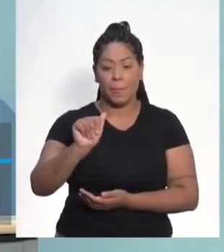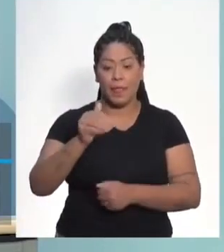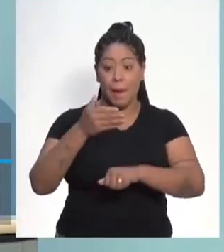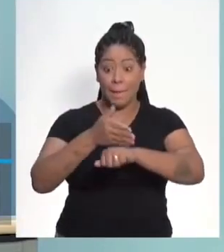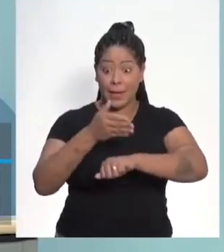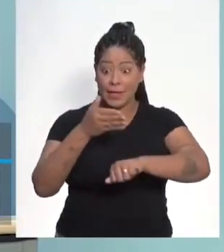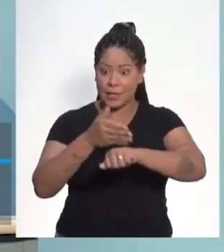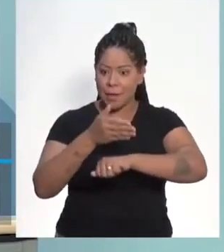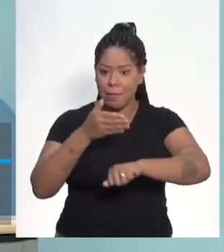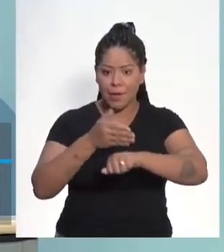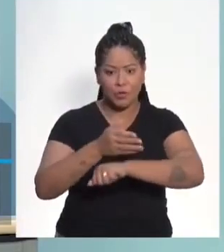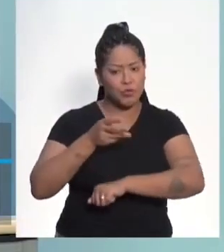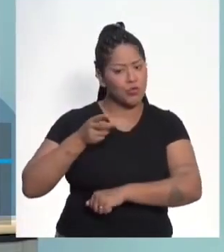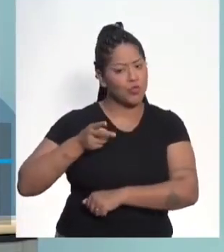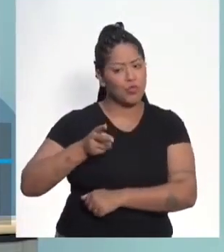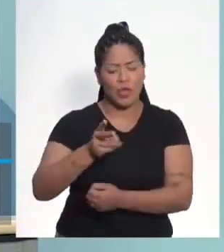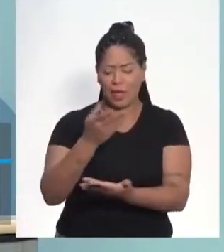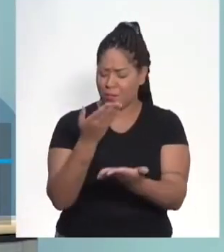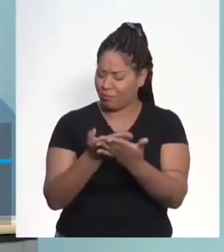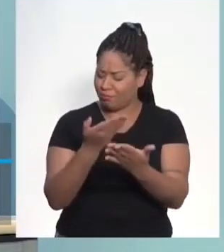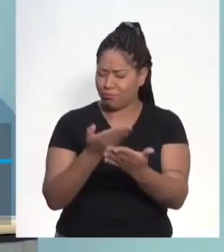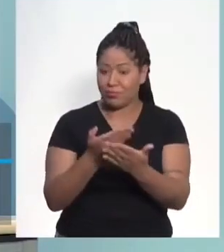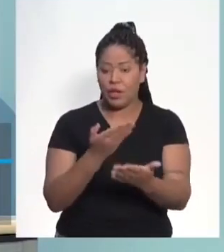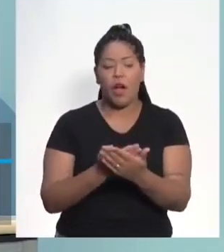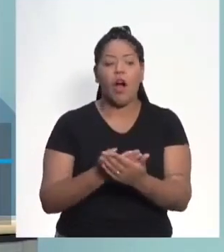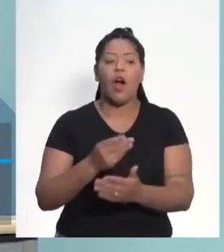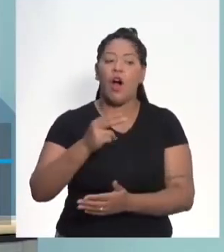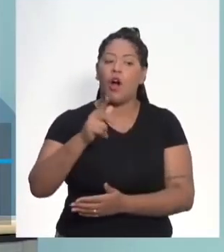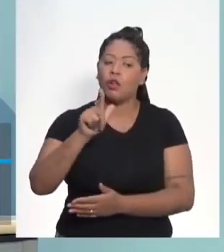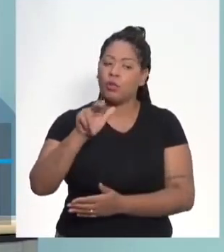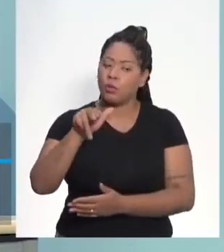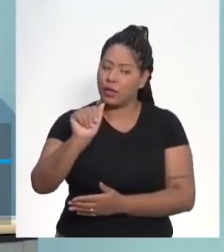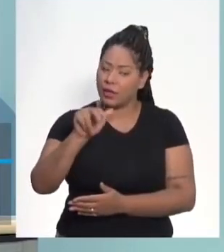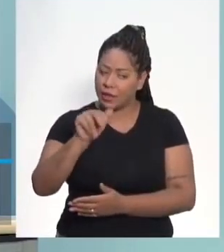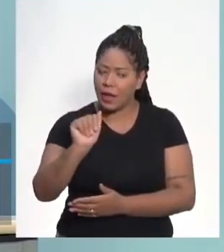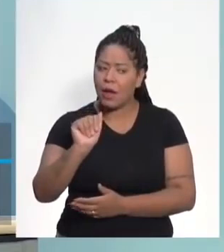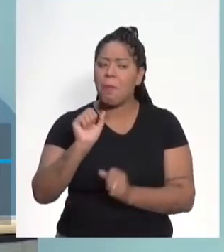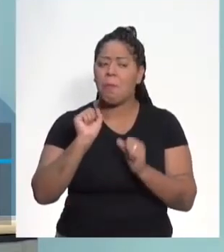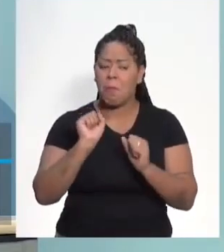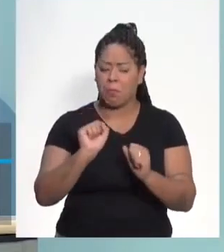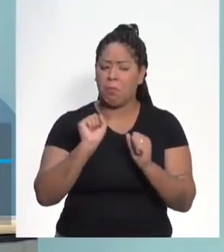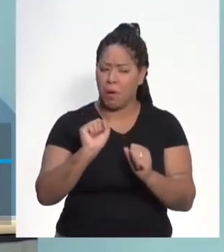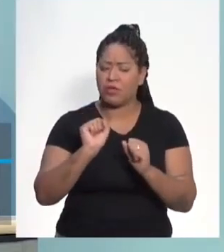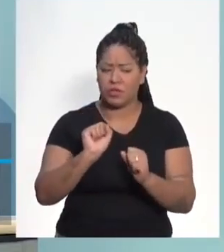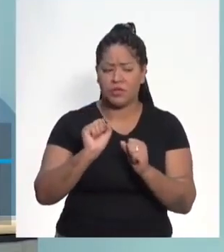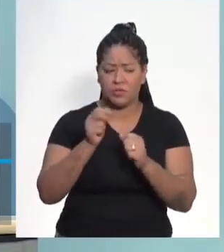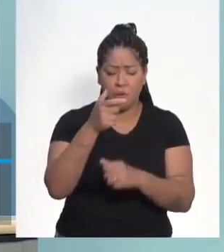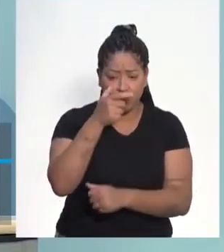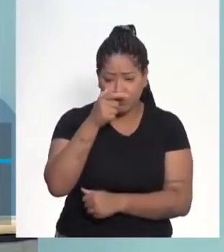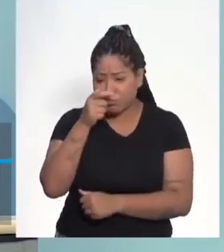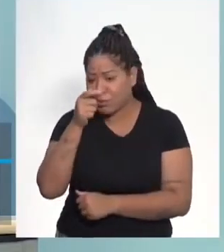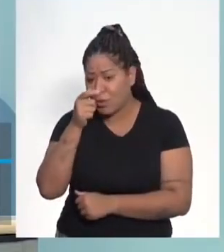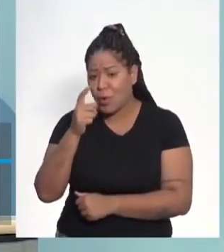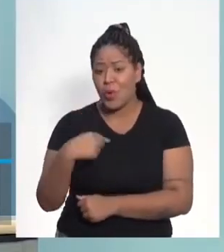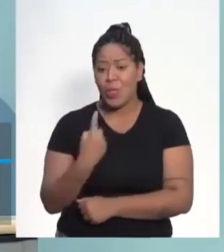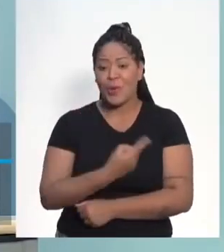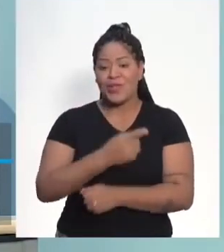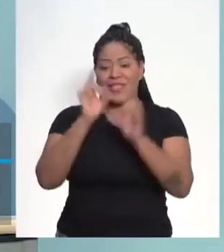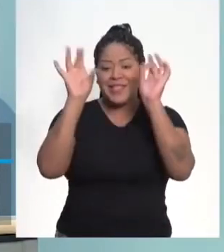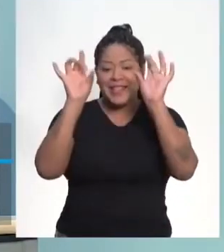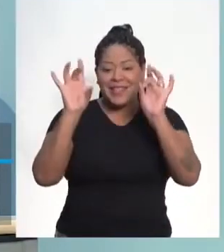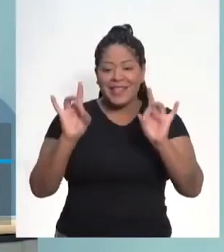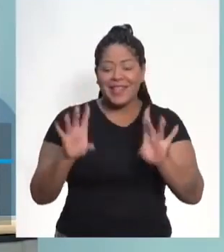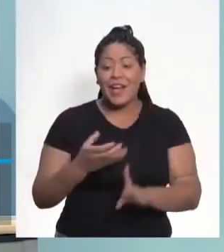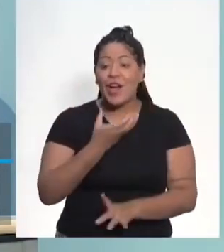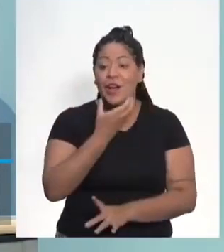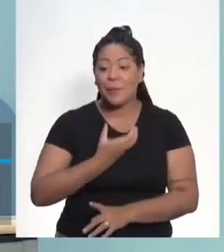gente todas as aulas. Isso. Luana, não deixa de assistir, não. Pega no pé dos professores para poderem ver o nosso especial de Natal, que tem hoje,